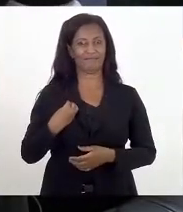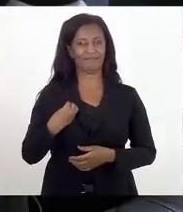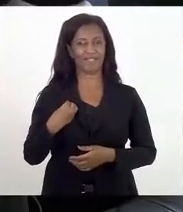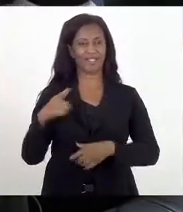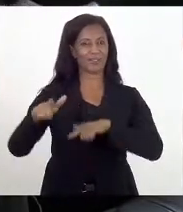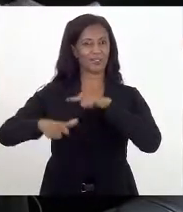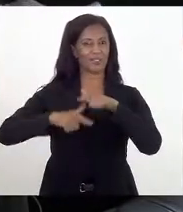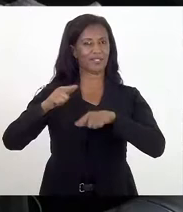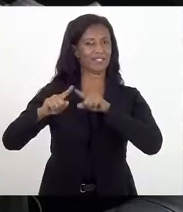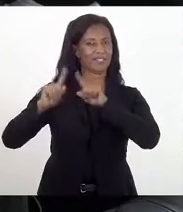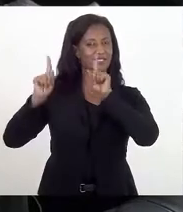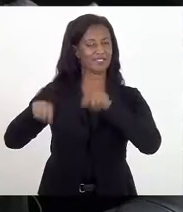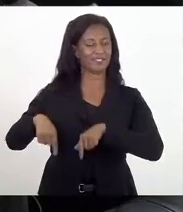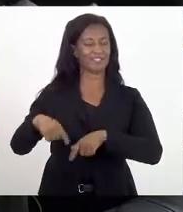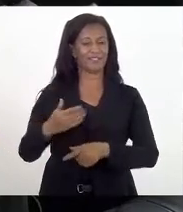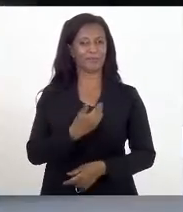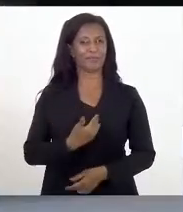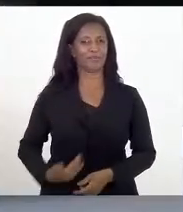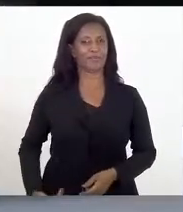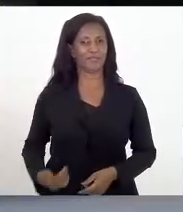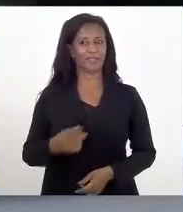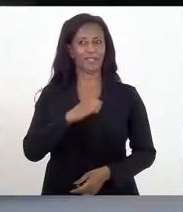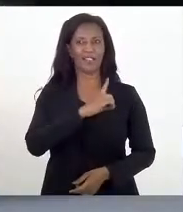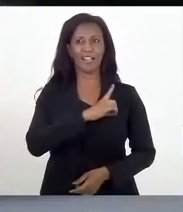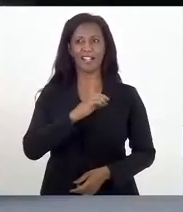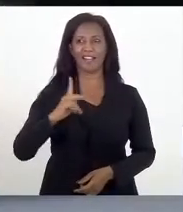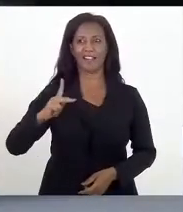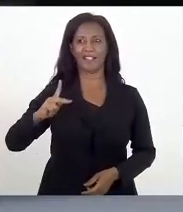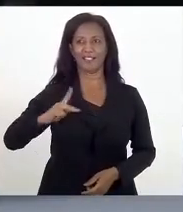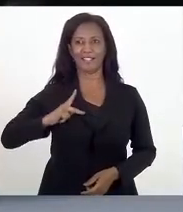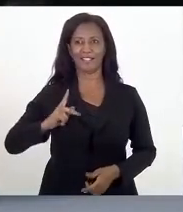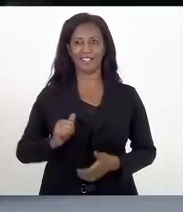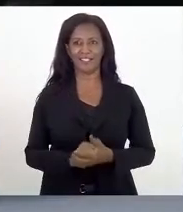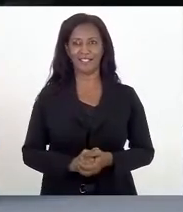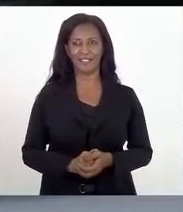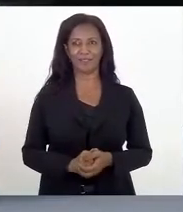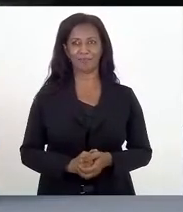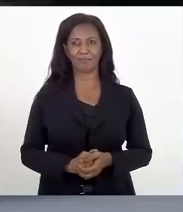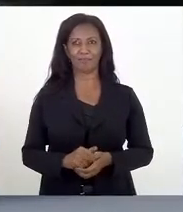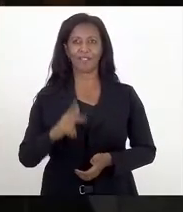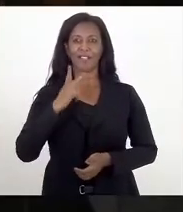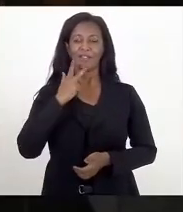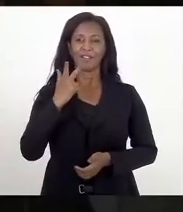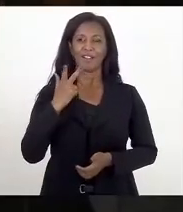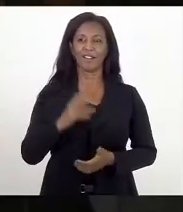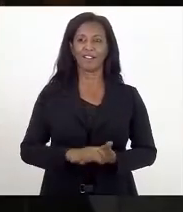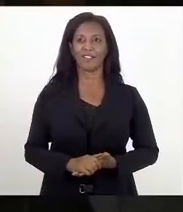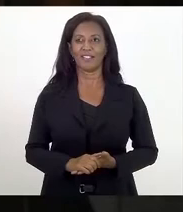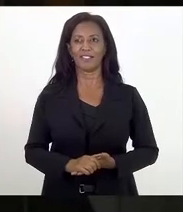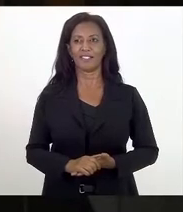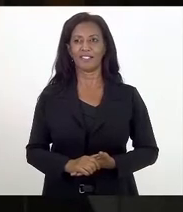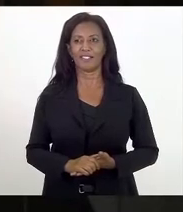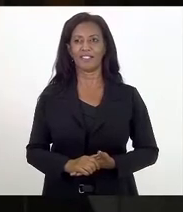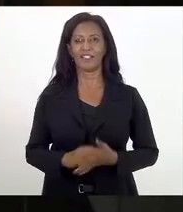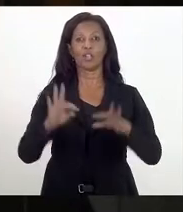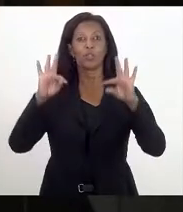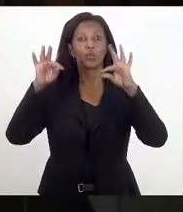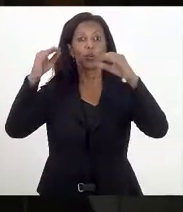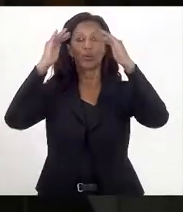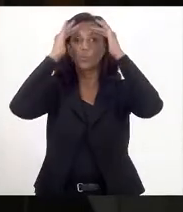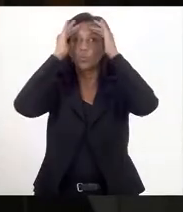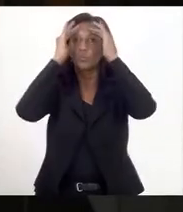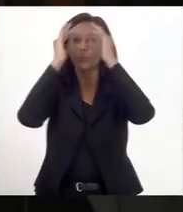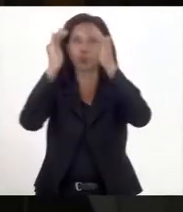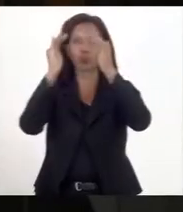servidores públicos da Defensoria Pública. Dizer que todo o meu respeito